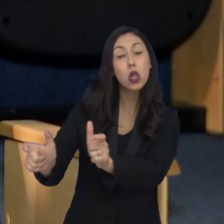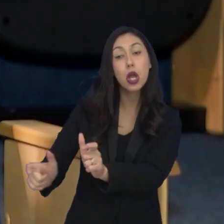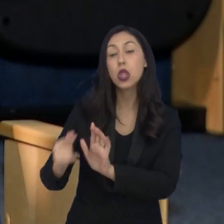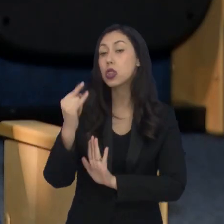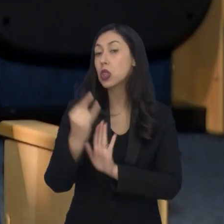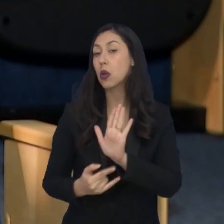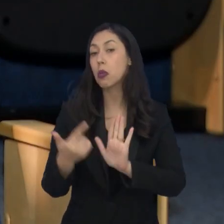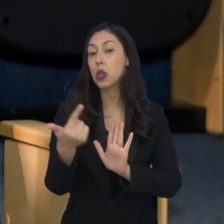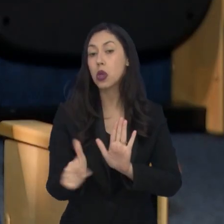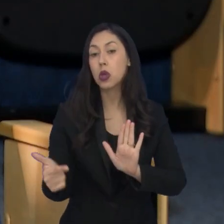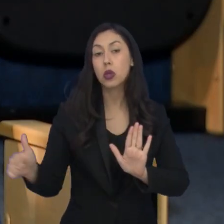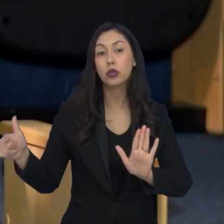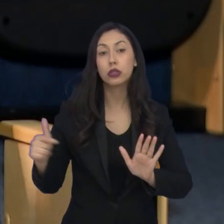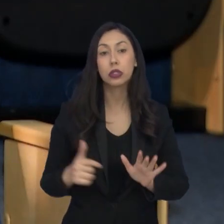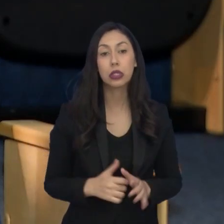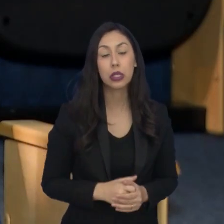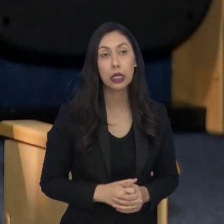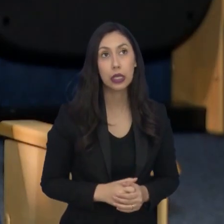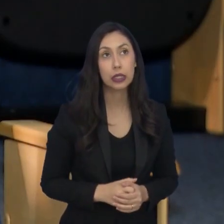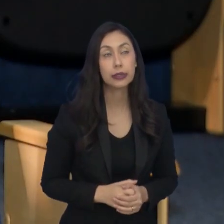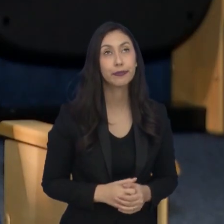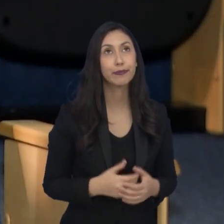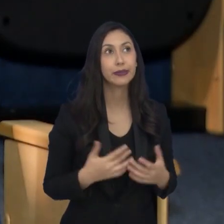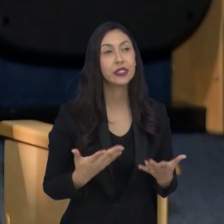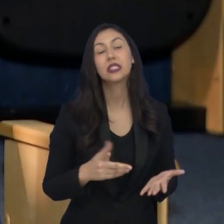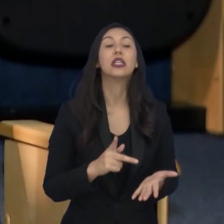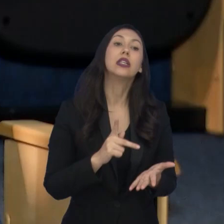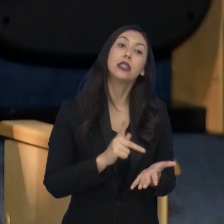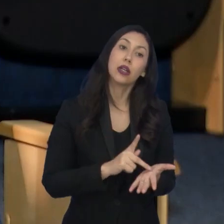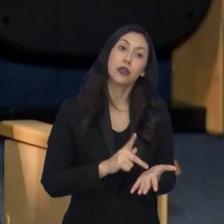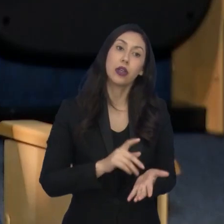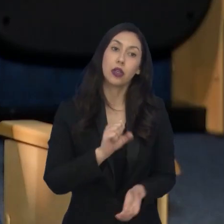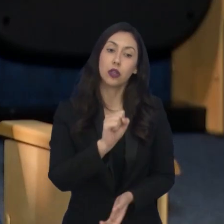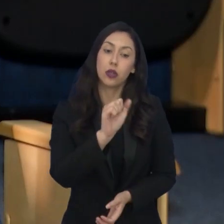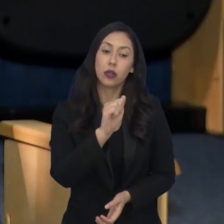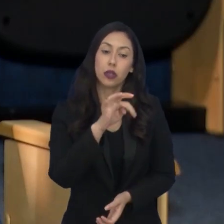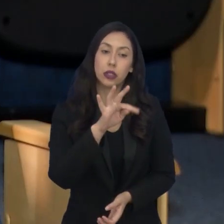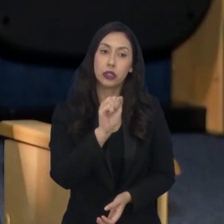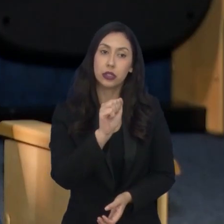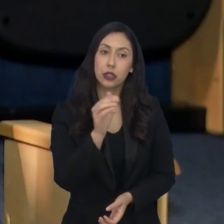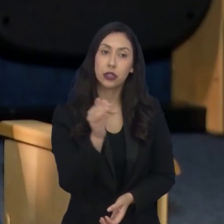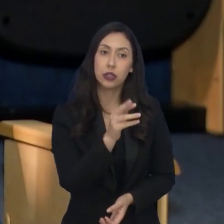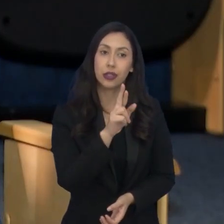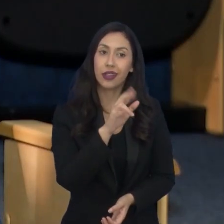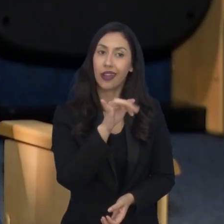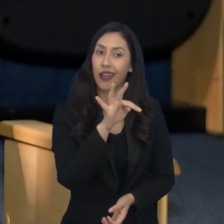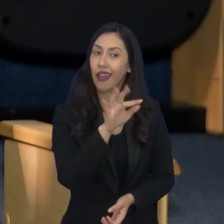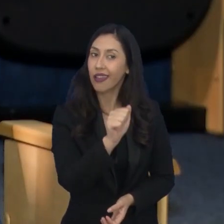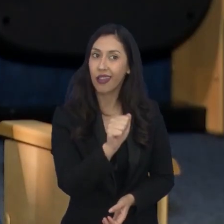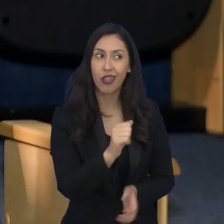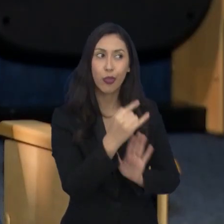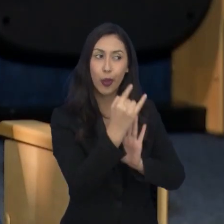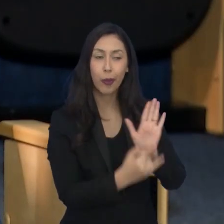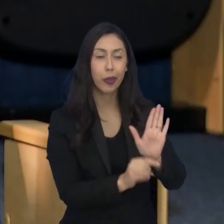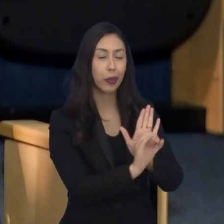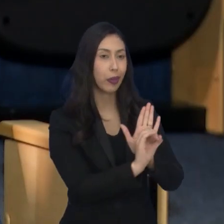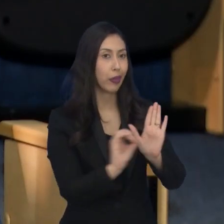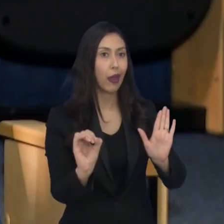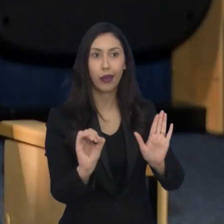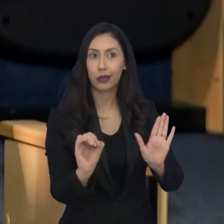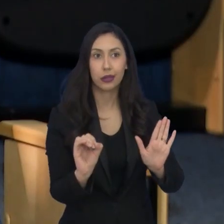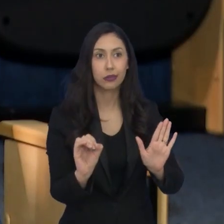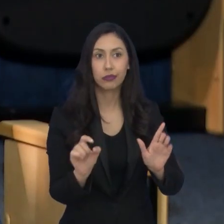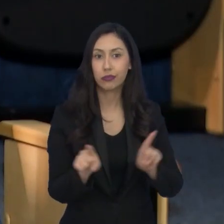haviam sido regularizados? Na verdade, no Santa Rita não era regularizado. Não tinha bairro nenhum, nem o Santa Rita, nem o